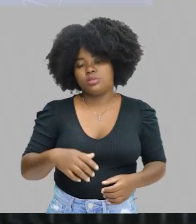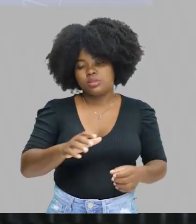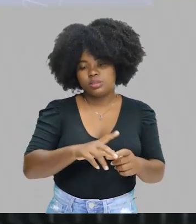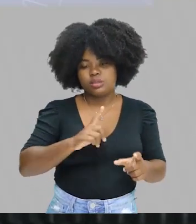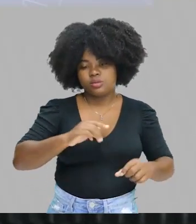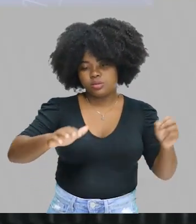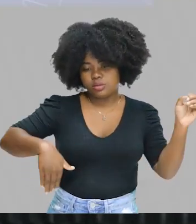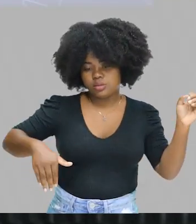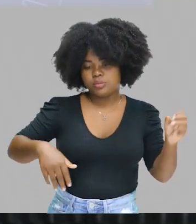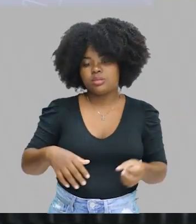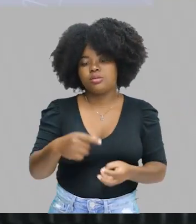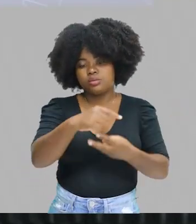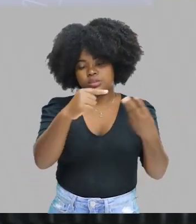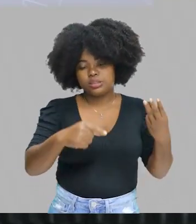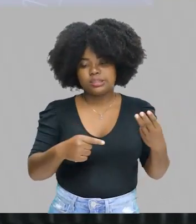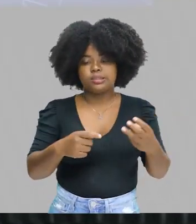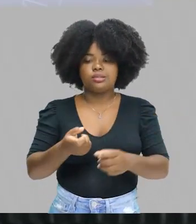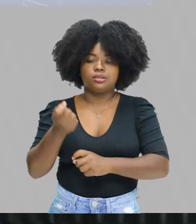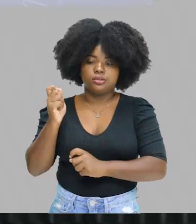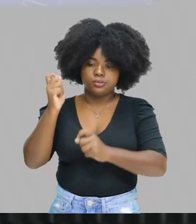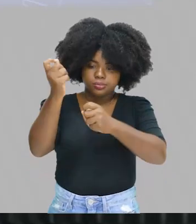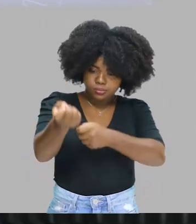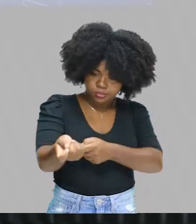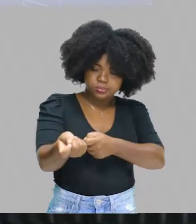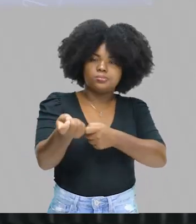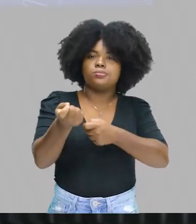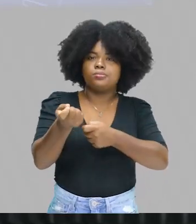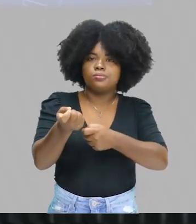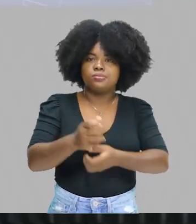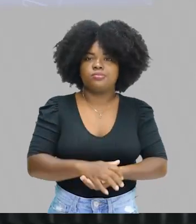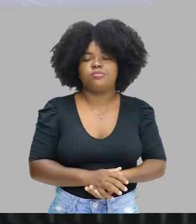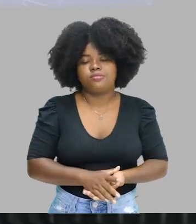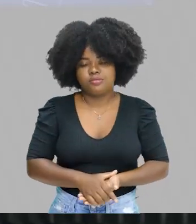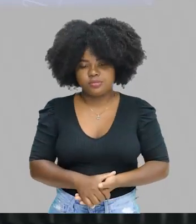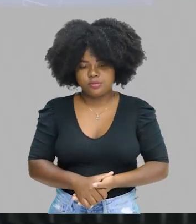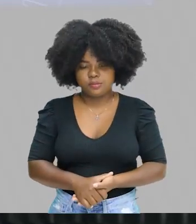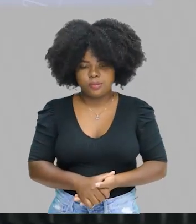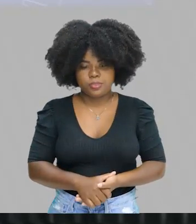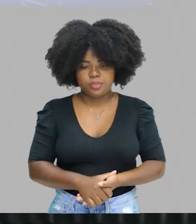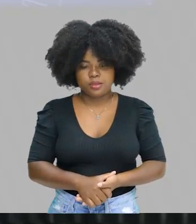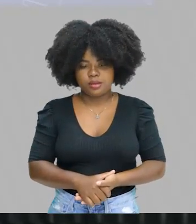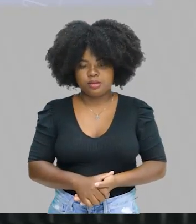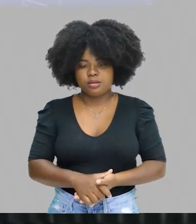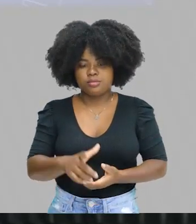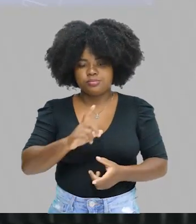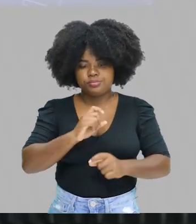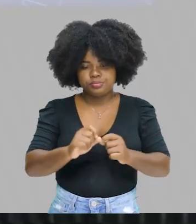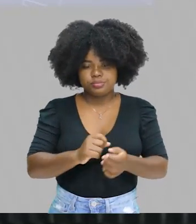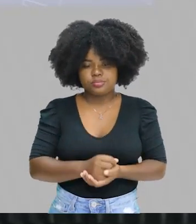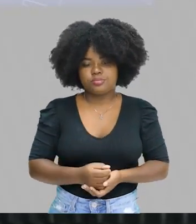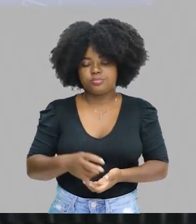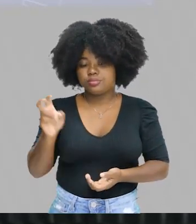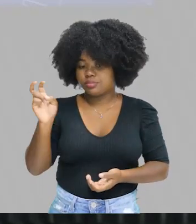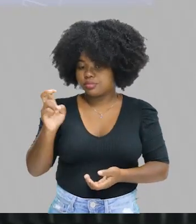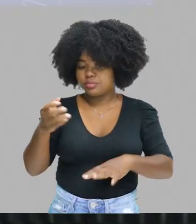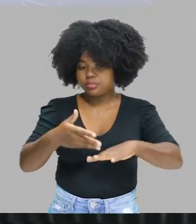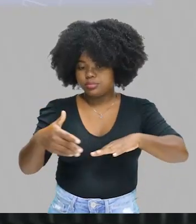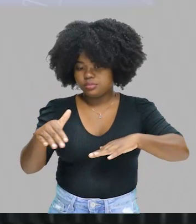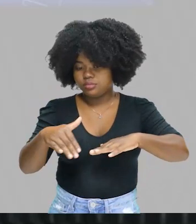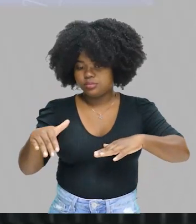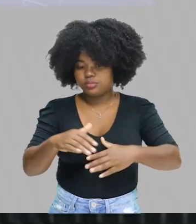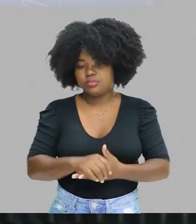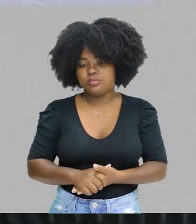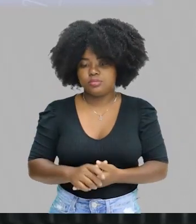através desse processo de corte, solda e dobra. No contemporâneo, o uso de raio laser para alcançar mais especificidade é bem interessante.